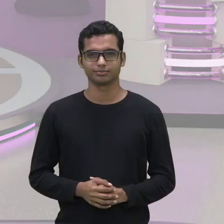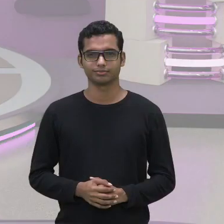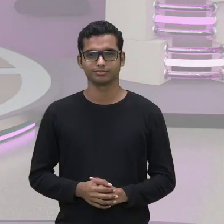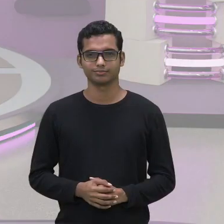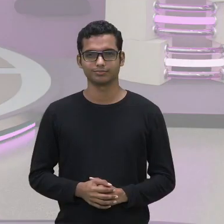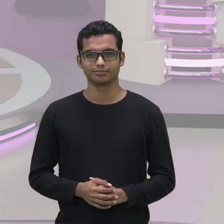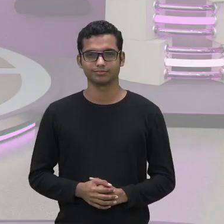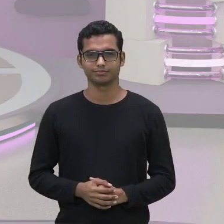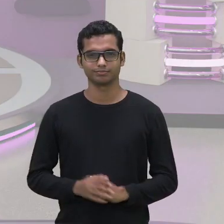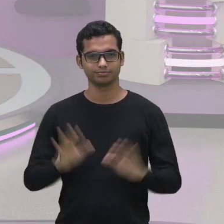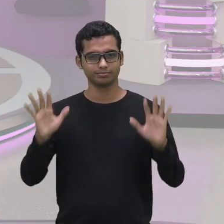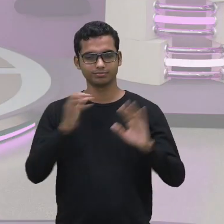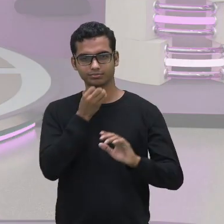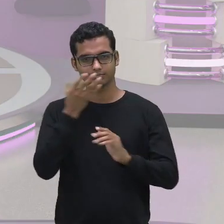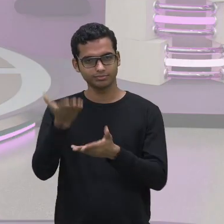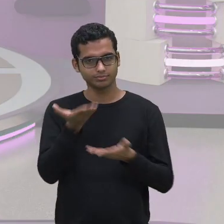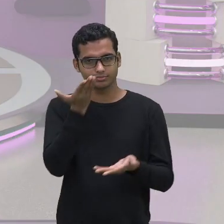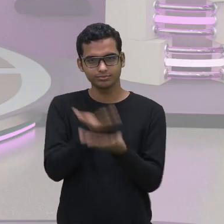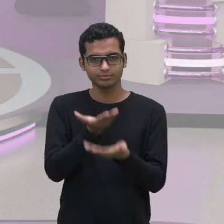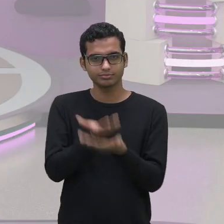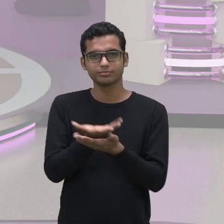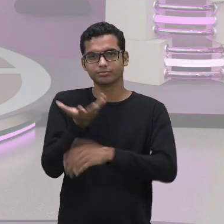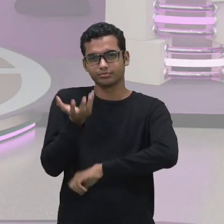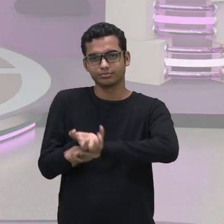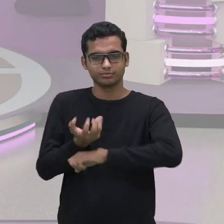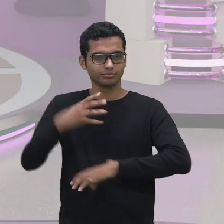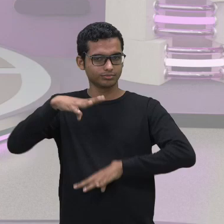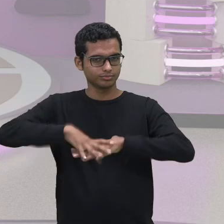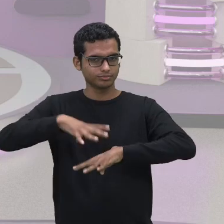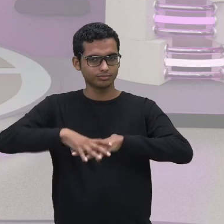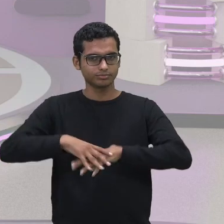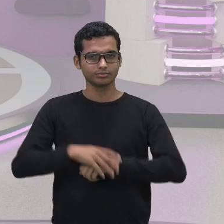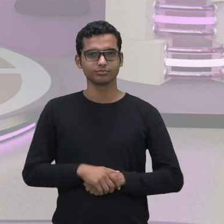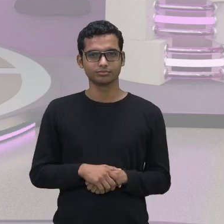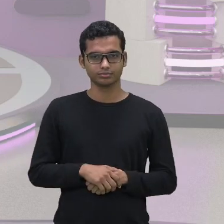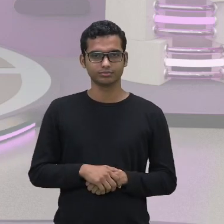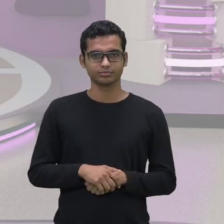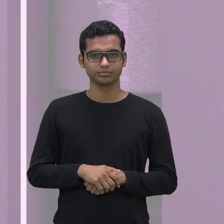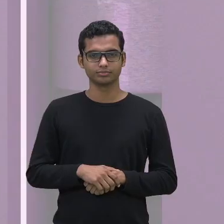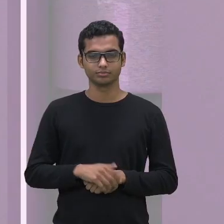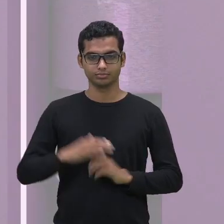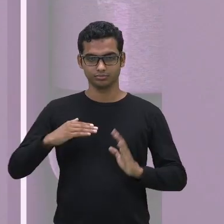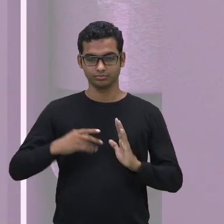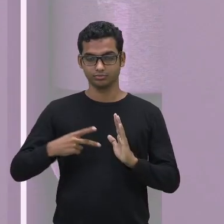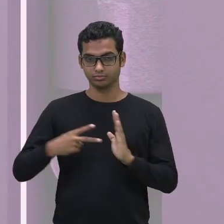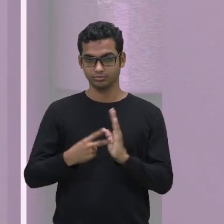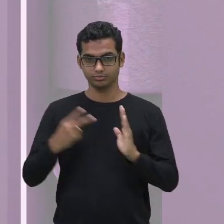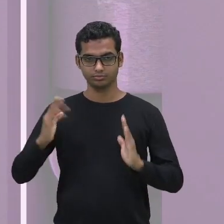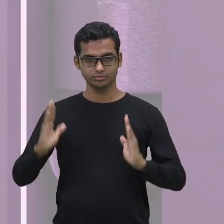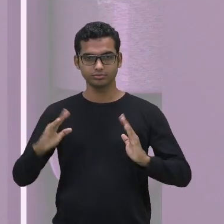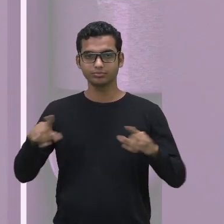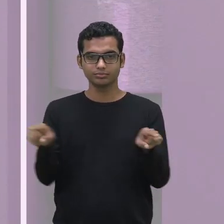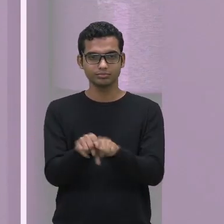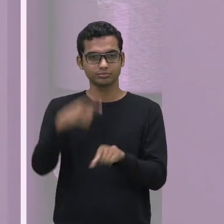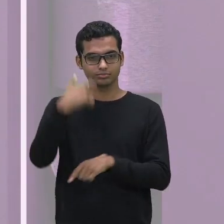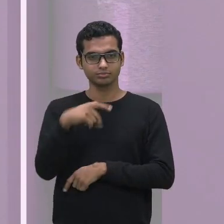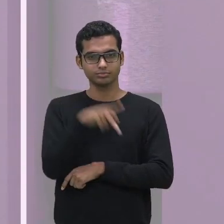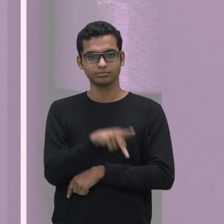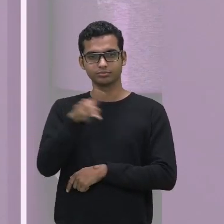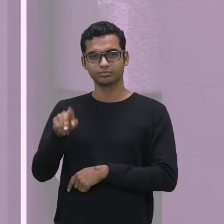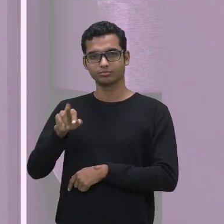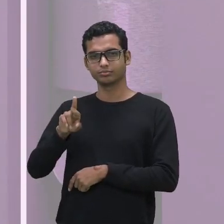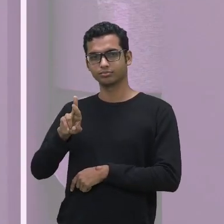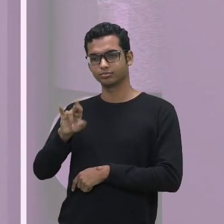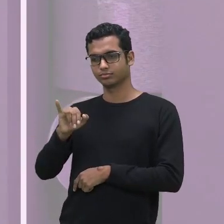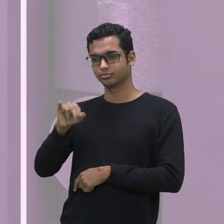Ok, sejam bem-vindos a mais uma aula aqui do Componente Matemática na Unidade 2. Eu sou o professor Rina e eu quero que